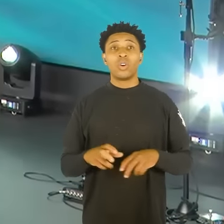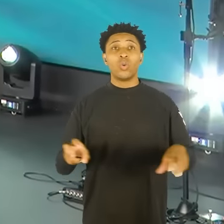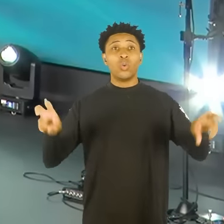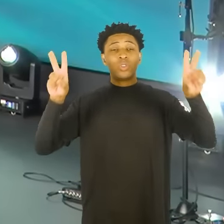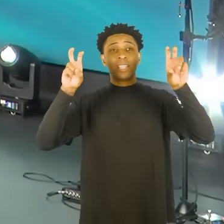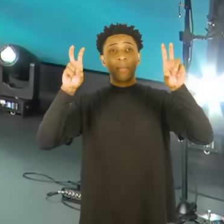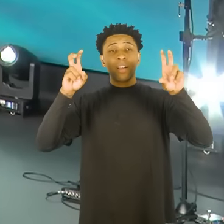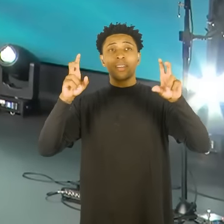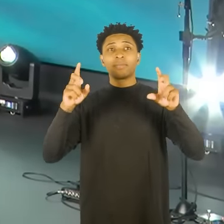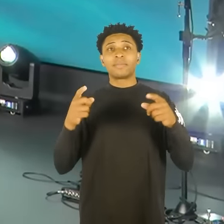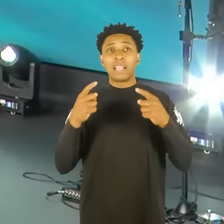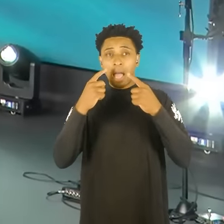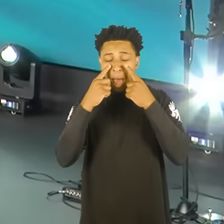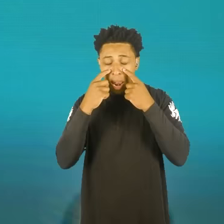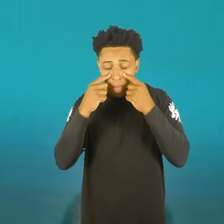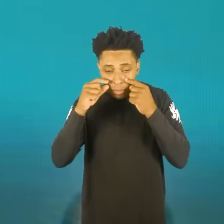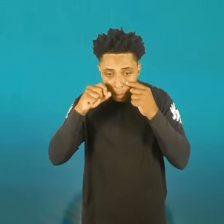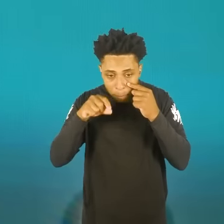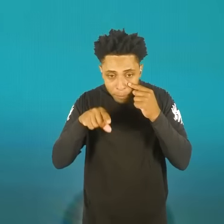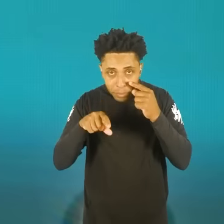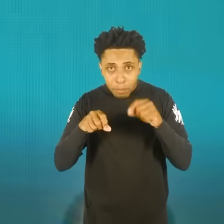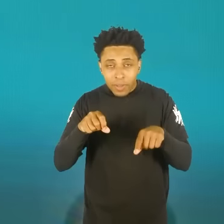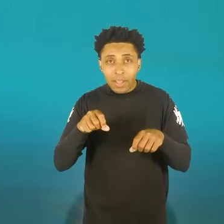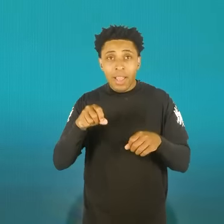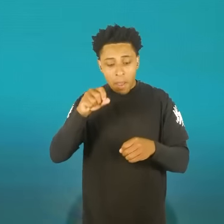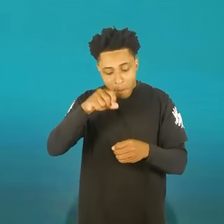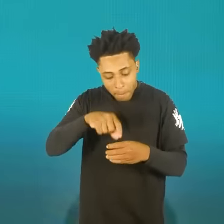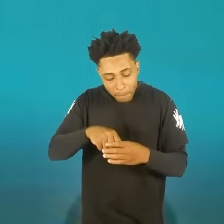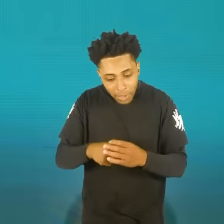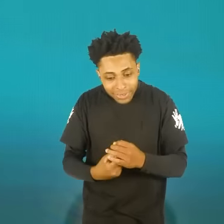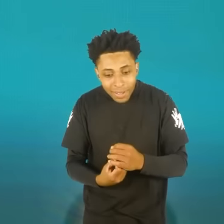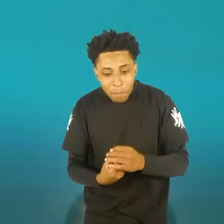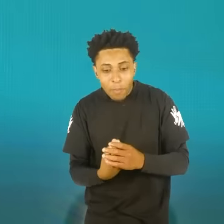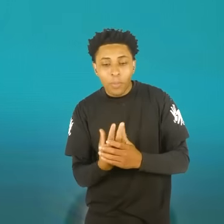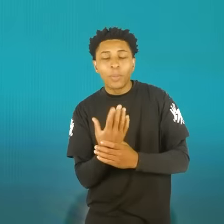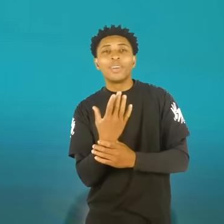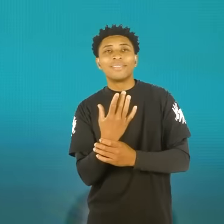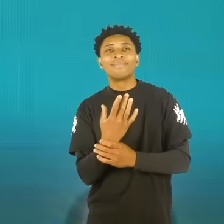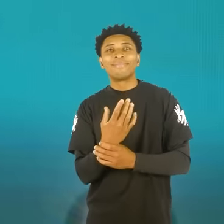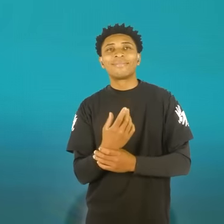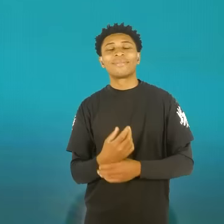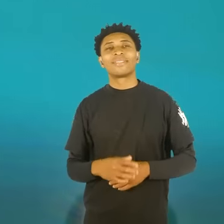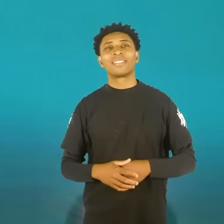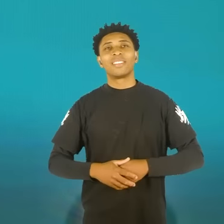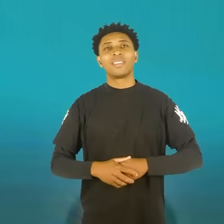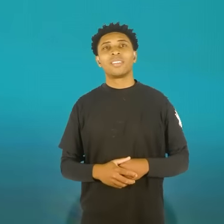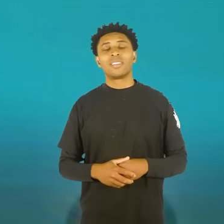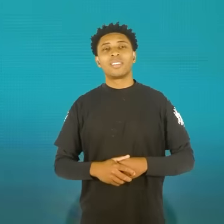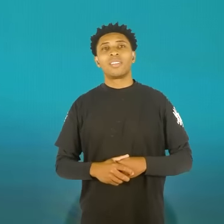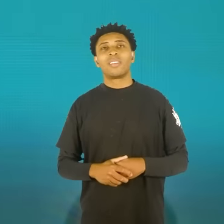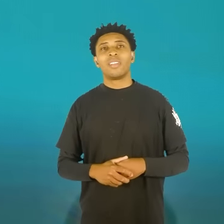O adorador Abel, o adorador que entregou a Deus algo decente, e o preço da sua adoração